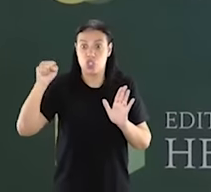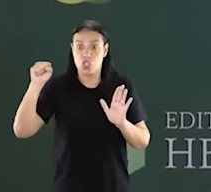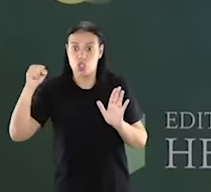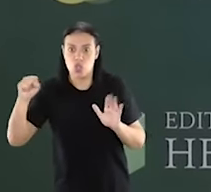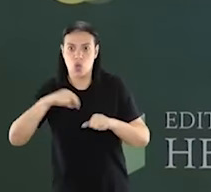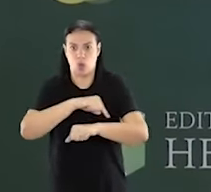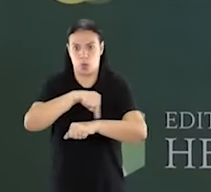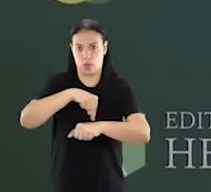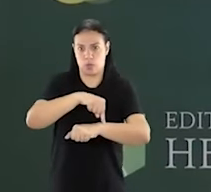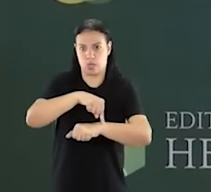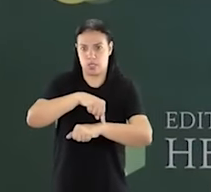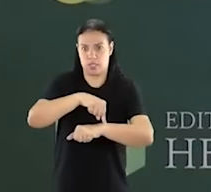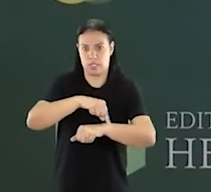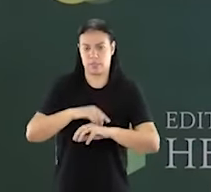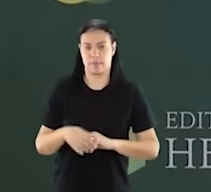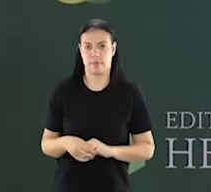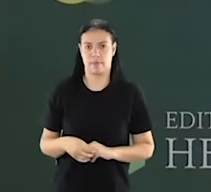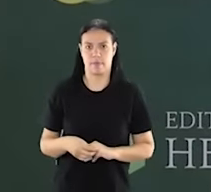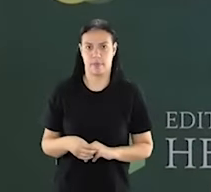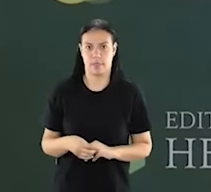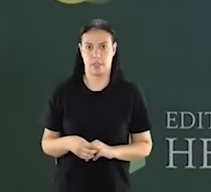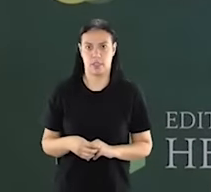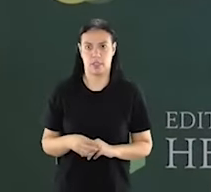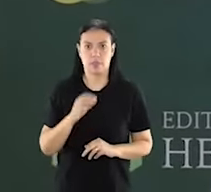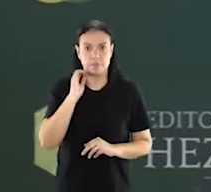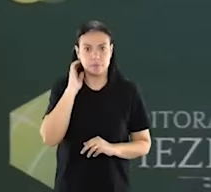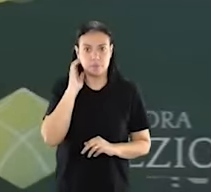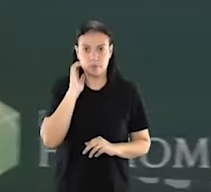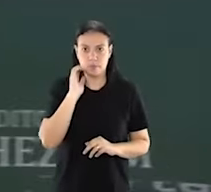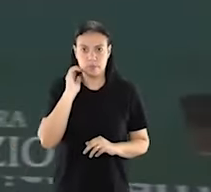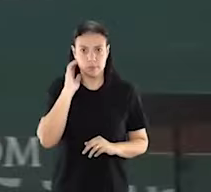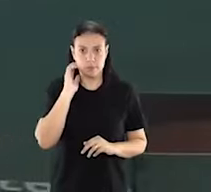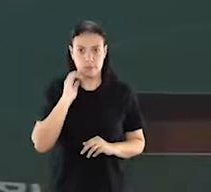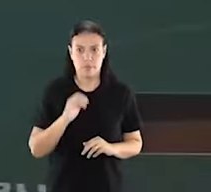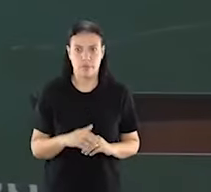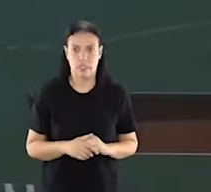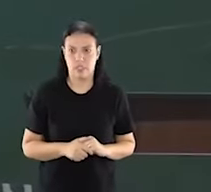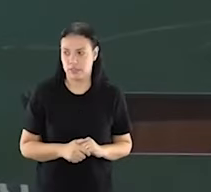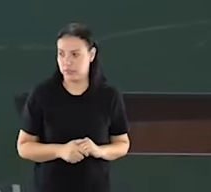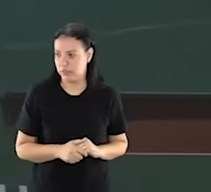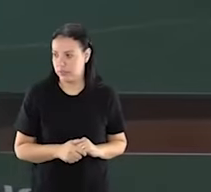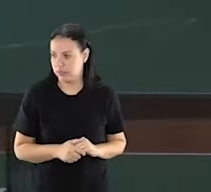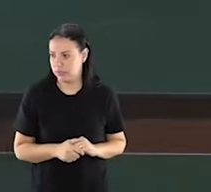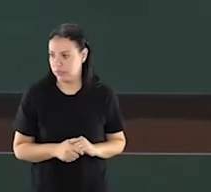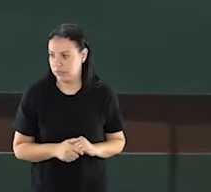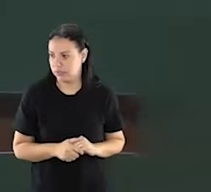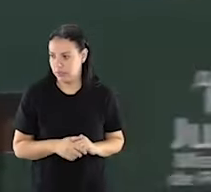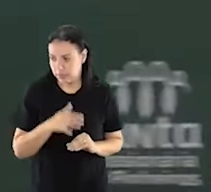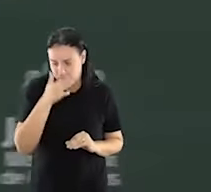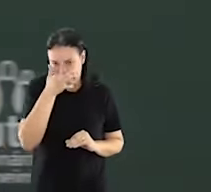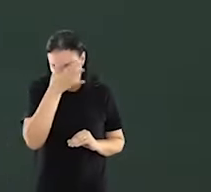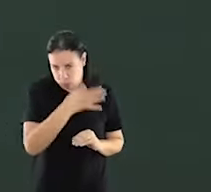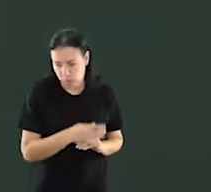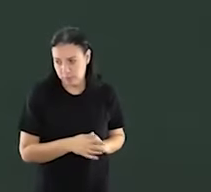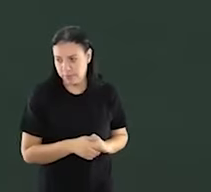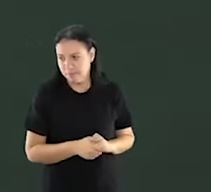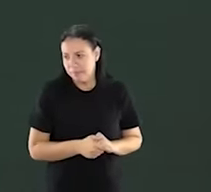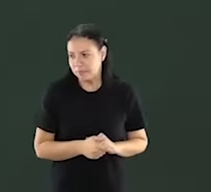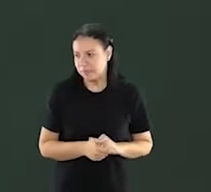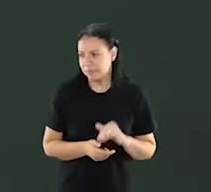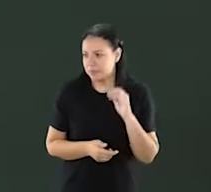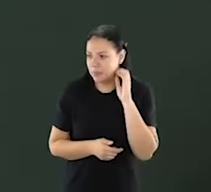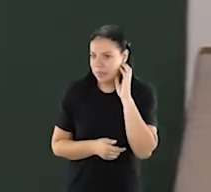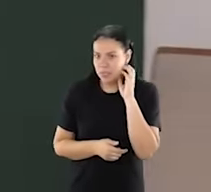ser morto, morreu às 3 da tarde, ninguém tinha liberdade de ir lá e tirar o corpo não, tinha que pedir permissão, e pedir permissão para o